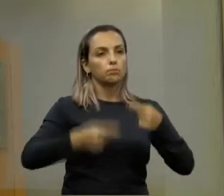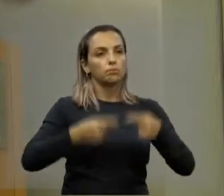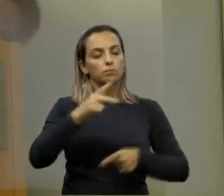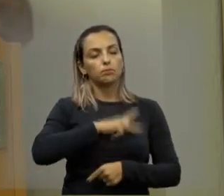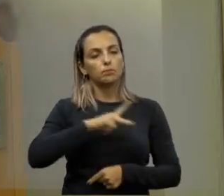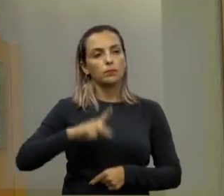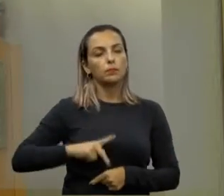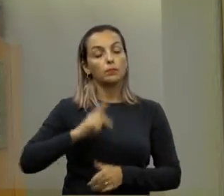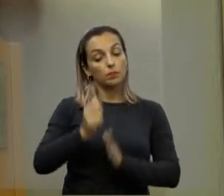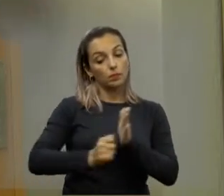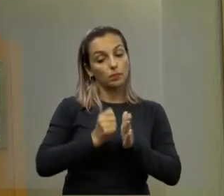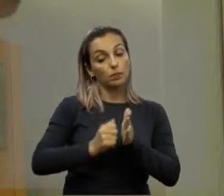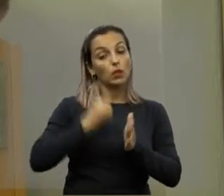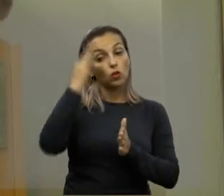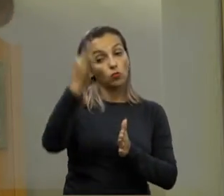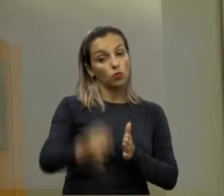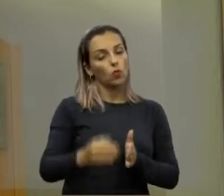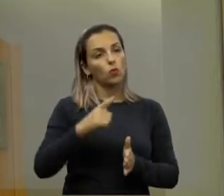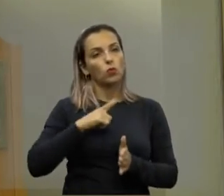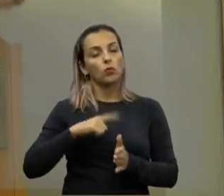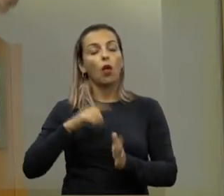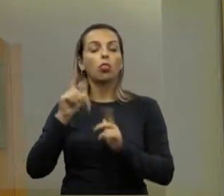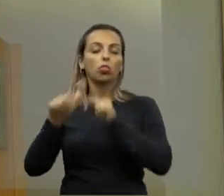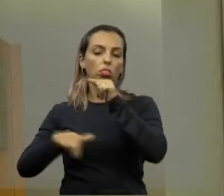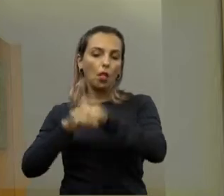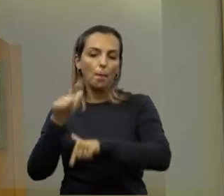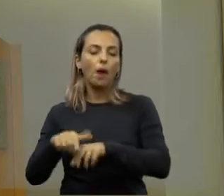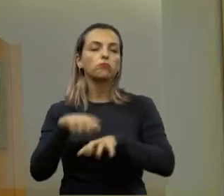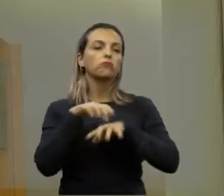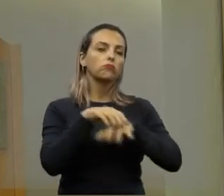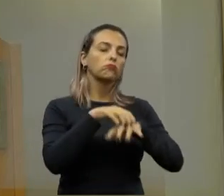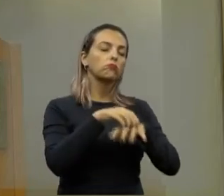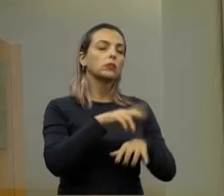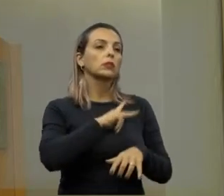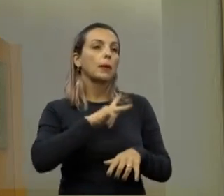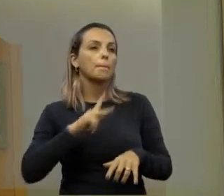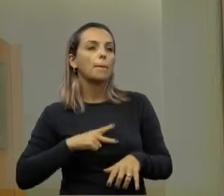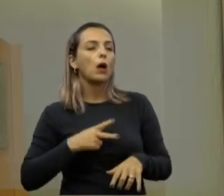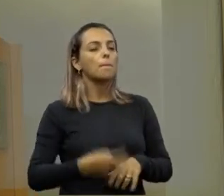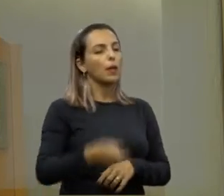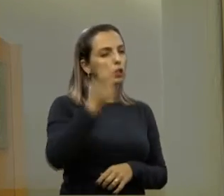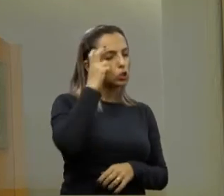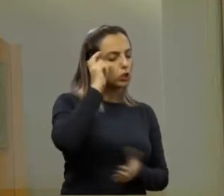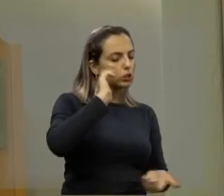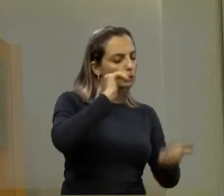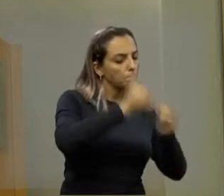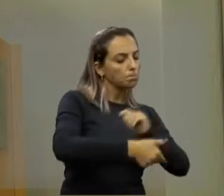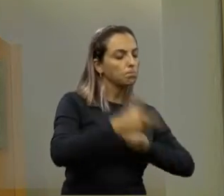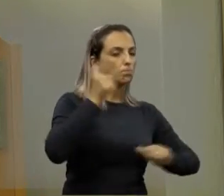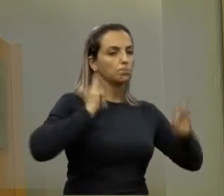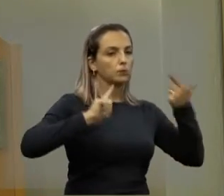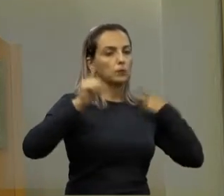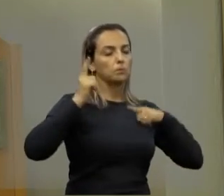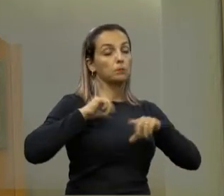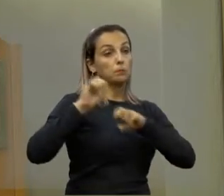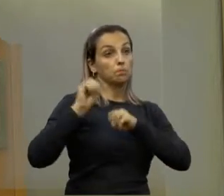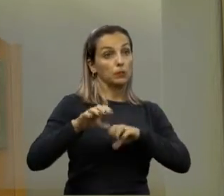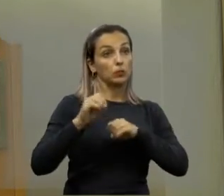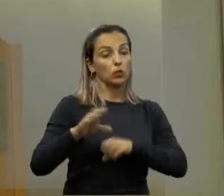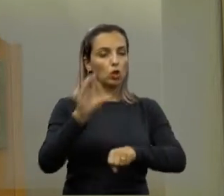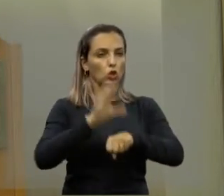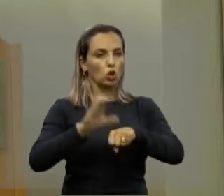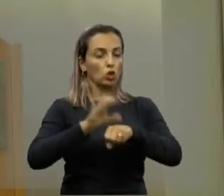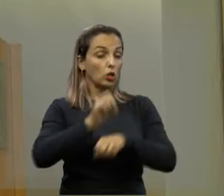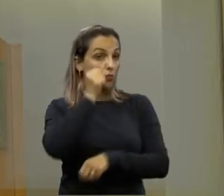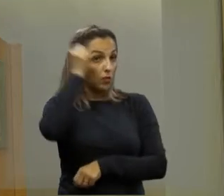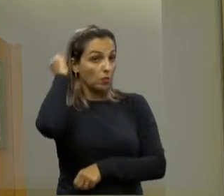levar a Clara no ponto de vista de emprego no ponto de vista do transporte público não pode usar cultura de esportes lazer da Educação do